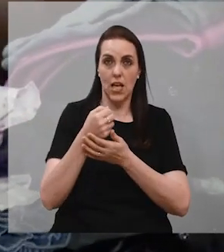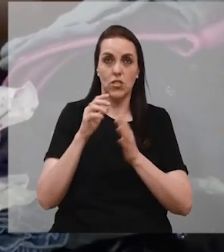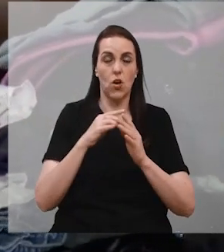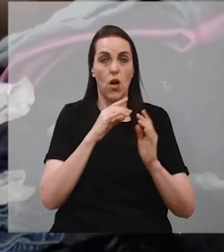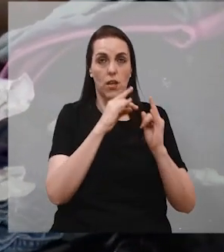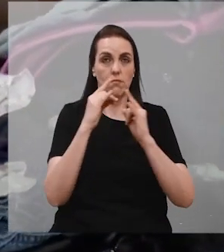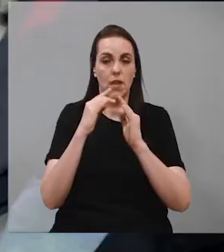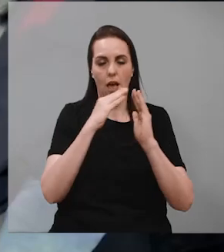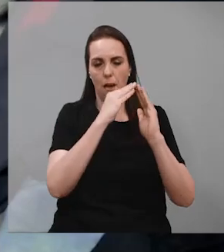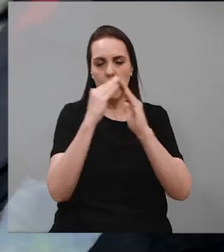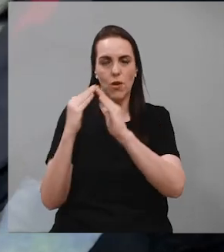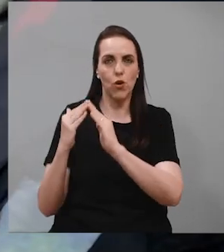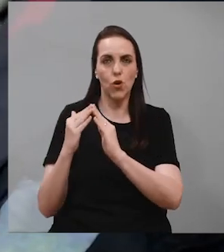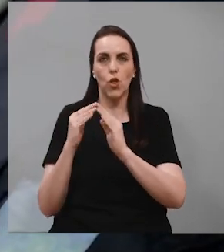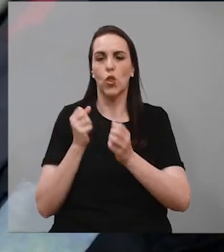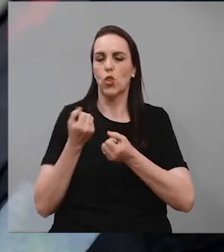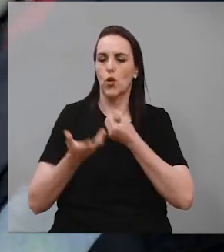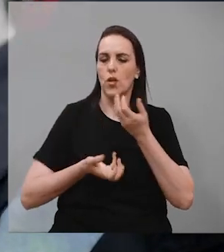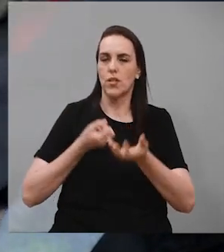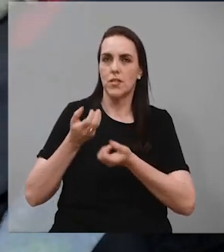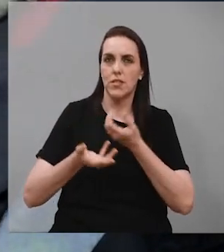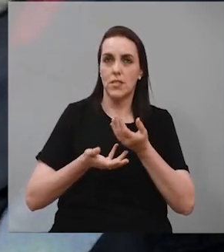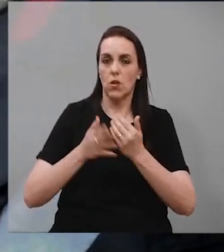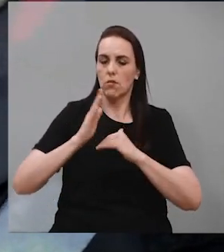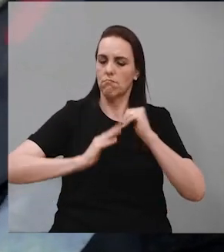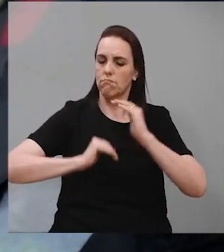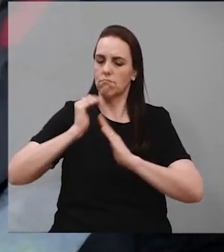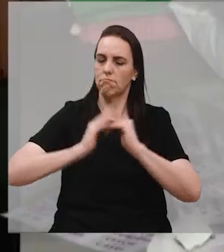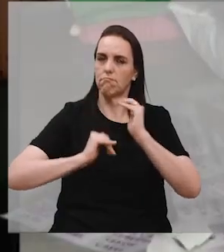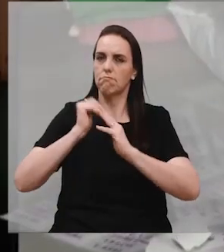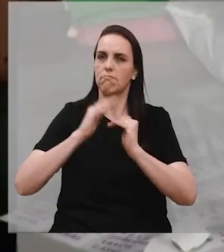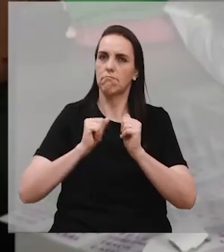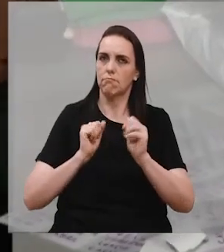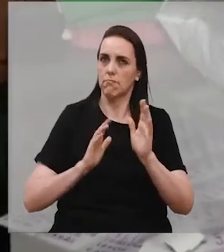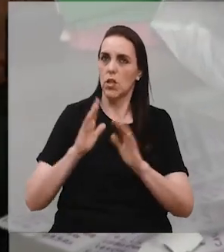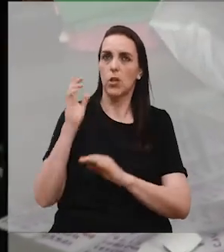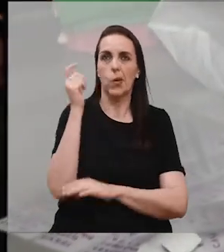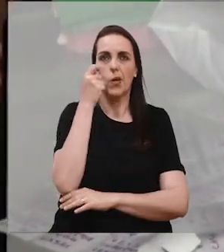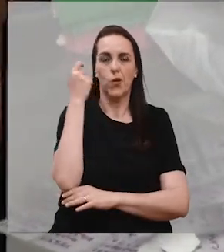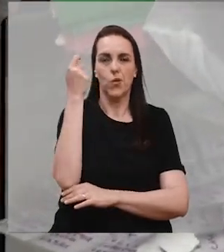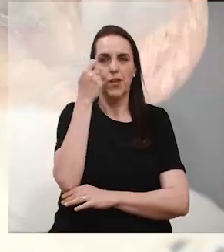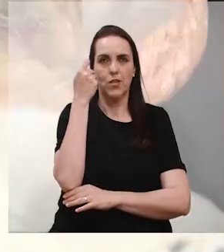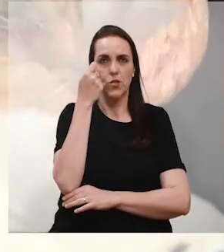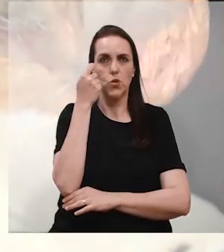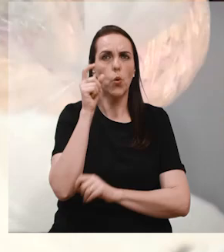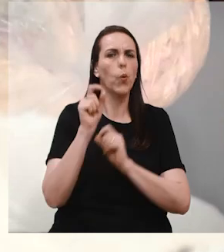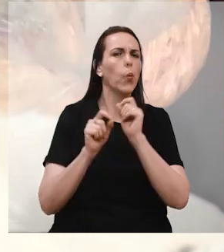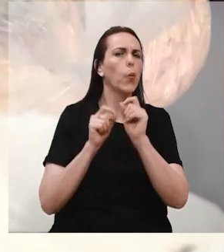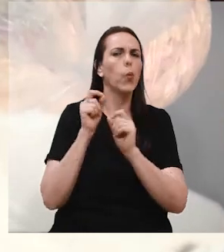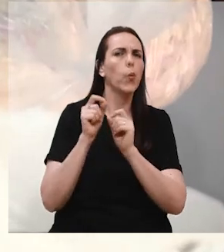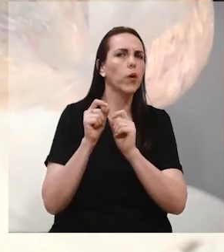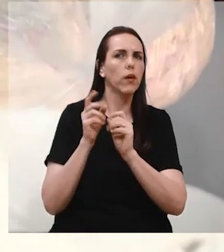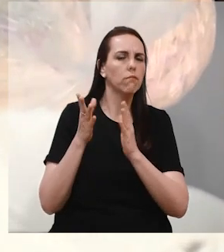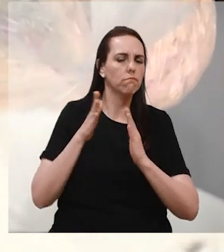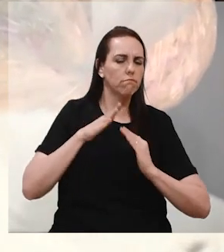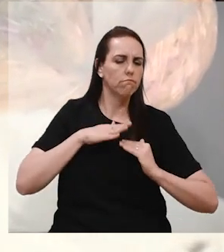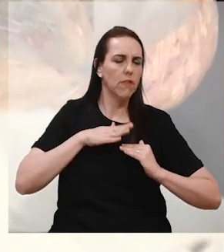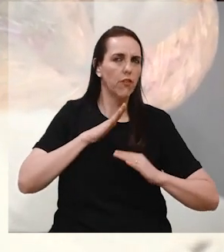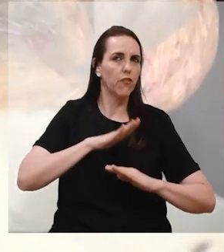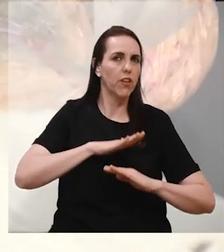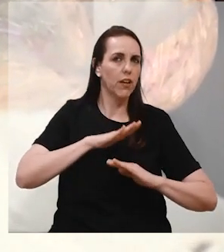os abrigos e donativos e em breve com a reconstrução de grande parte do Rio Grande do Sul. E o que fica disso